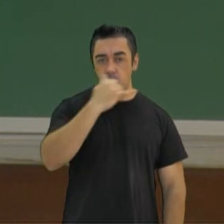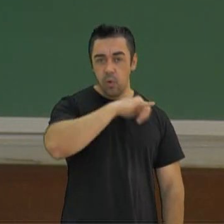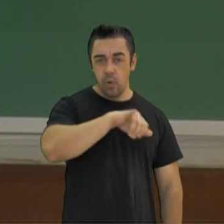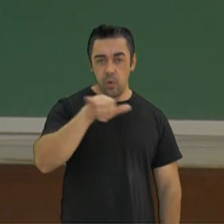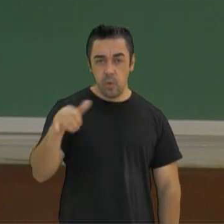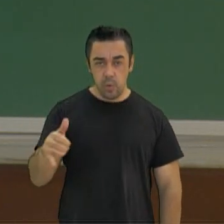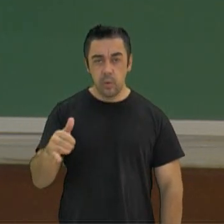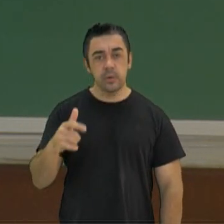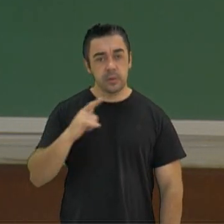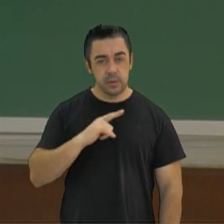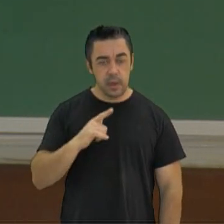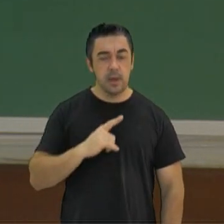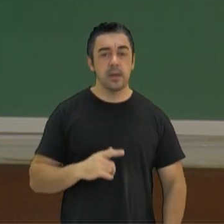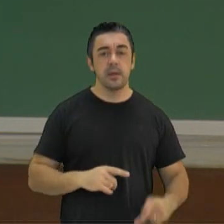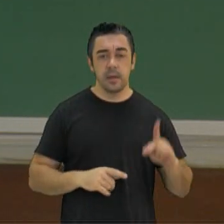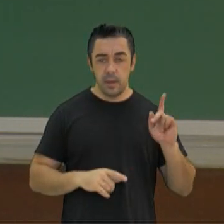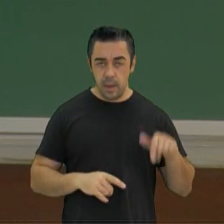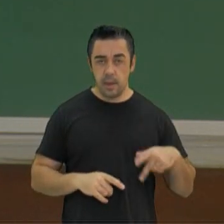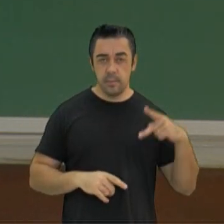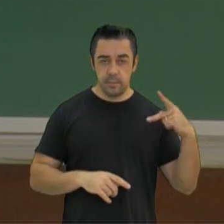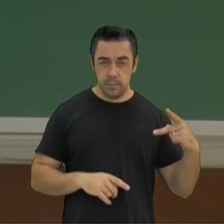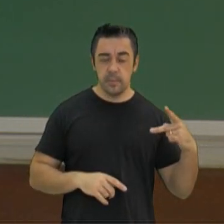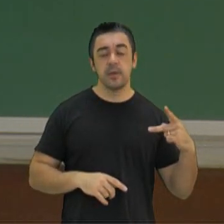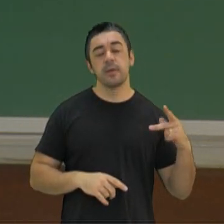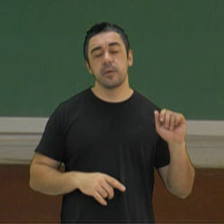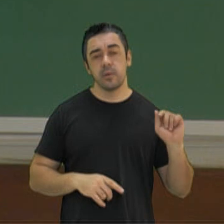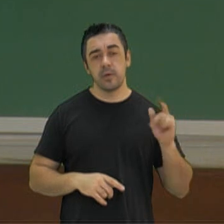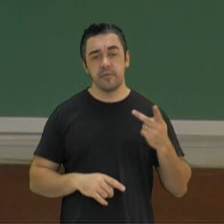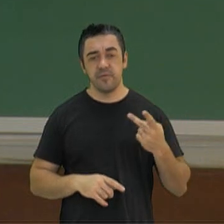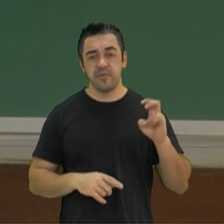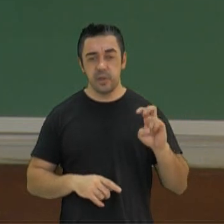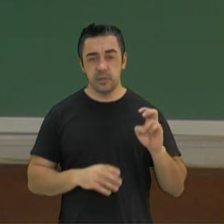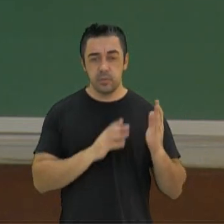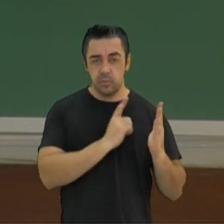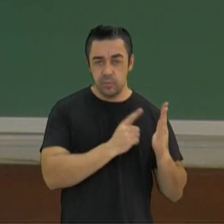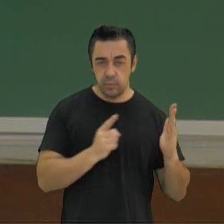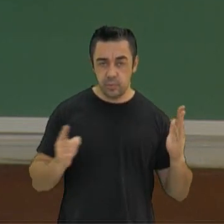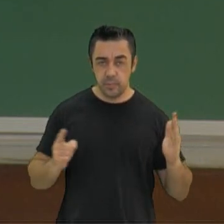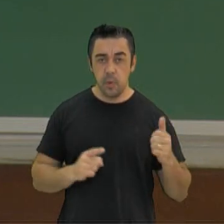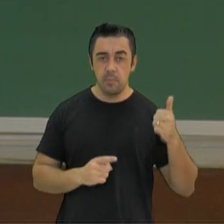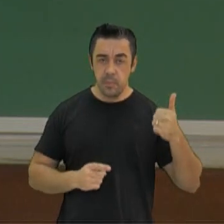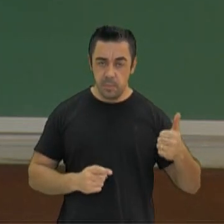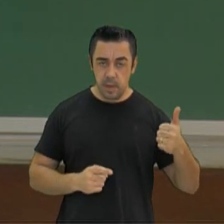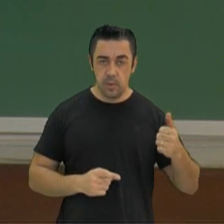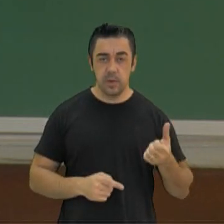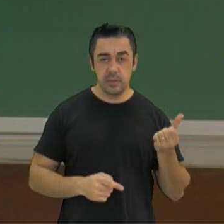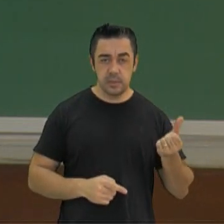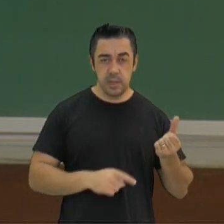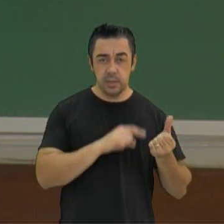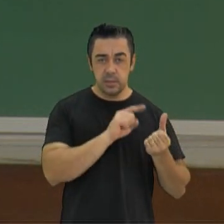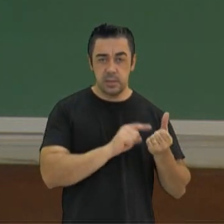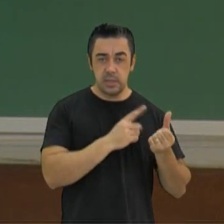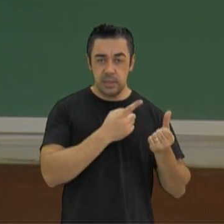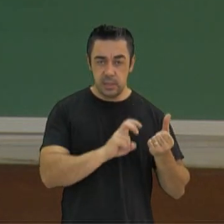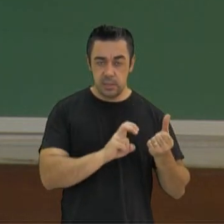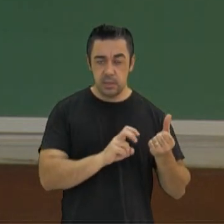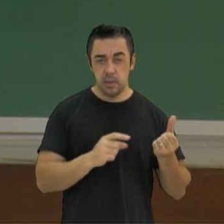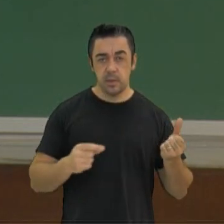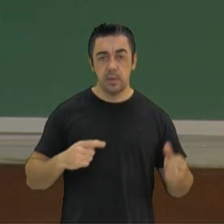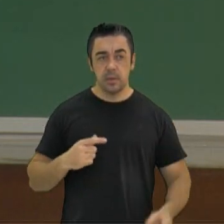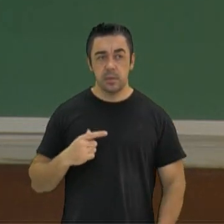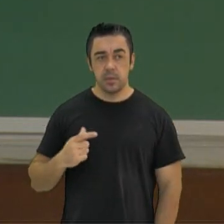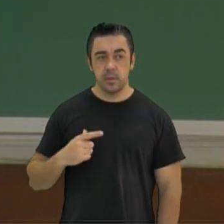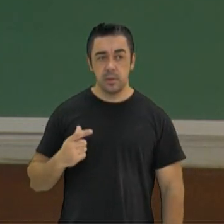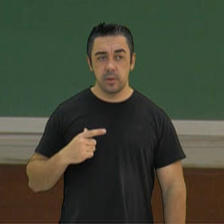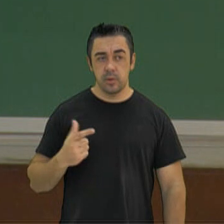progressão aritmética de 25 termos. O primeiro termo é 6 horas e 15 minutos e o segundo